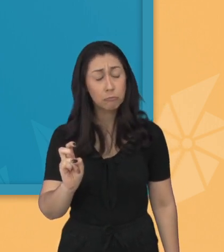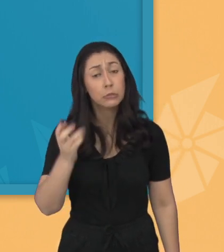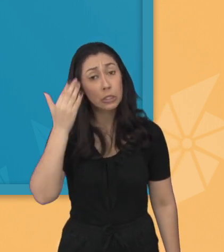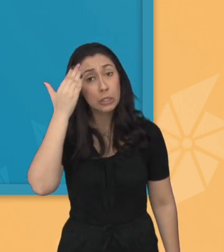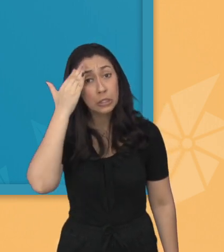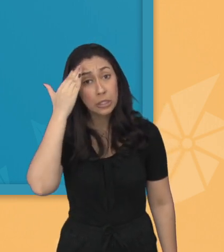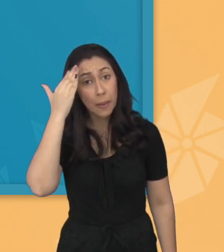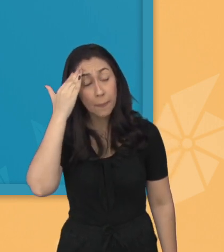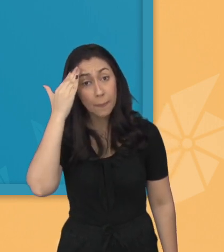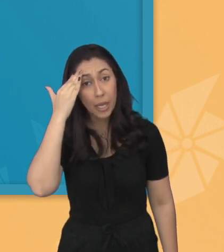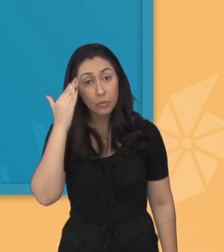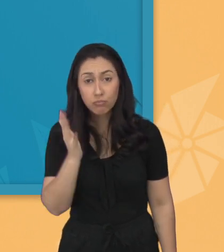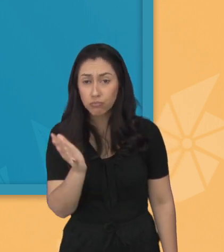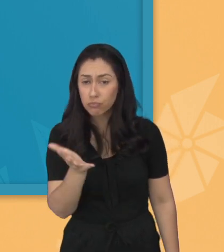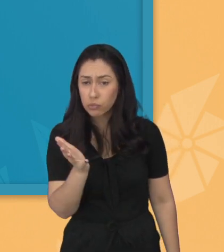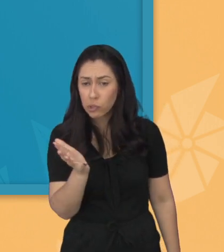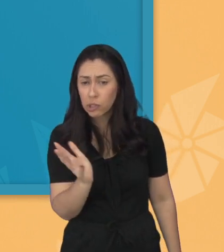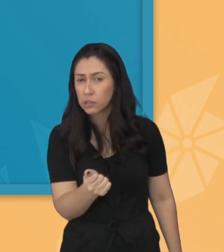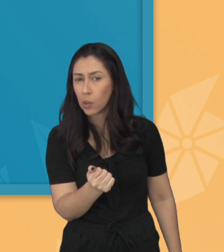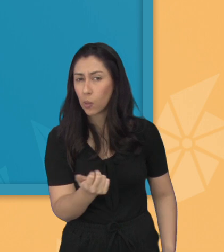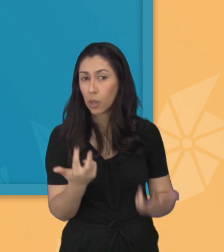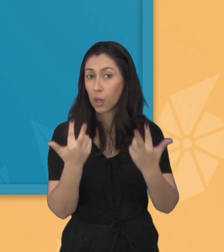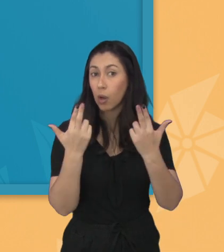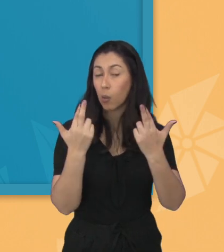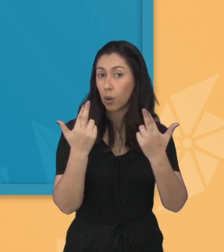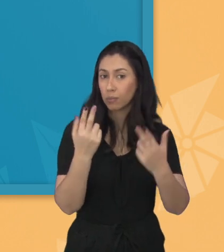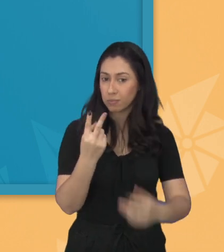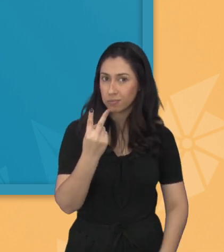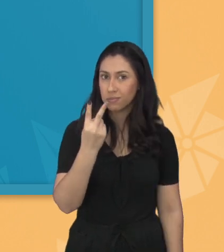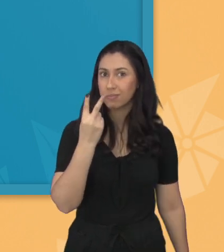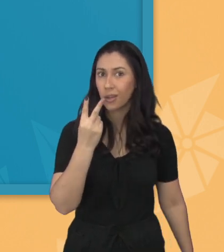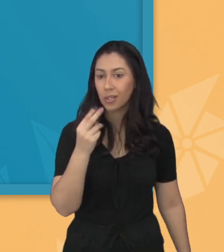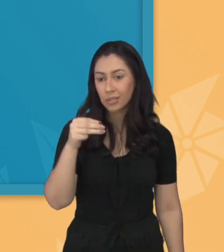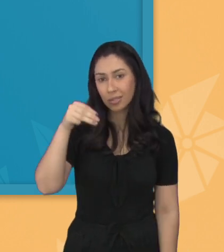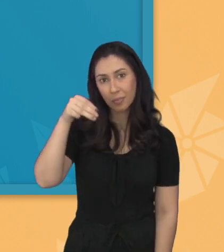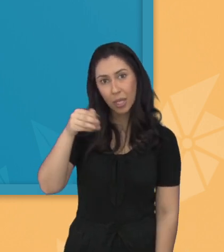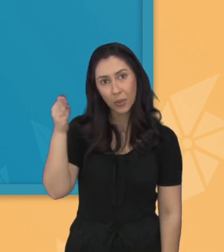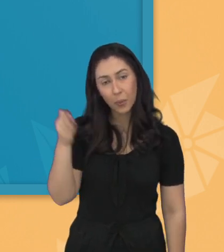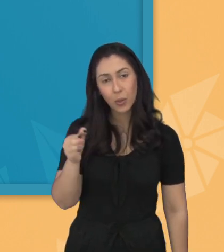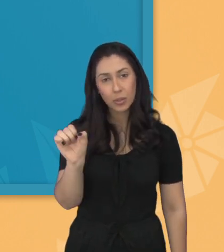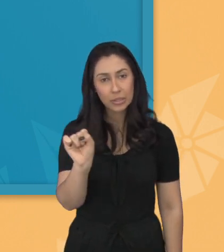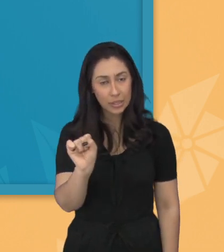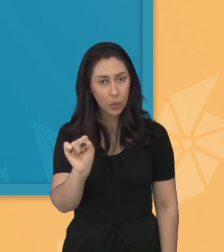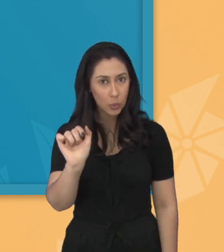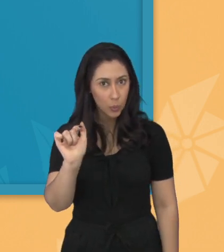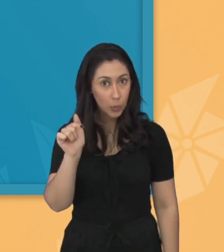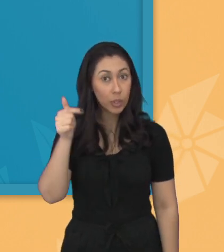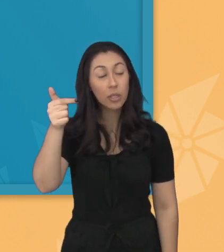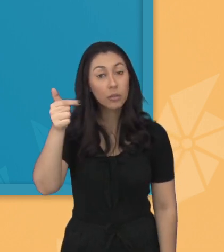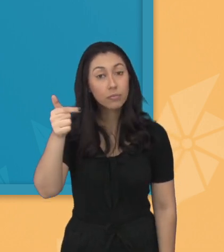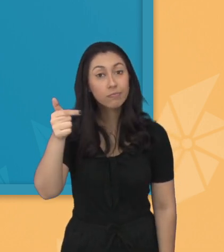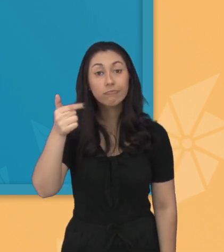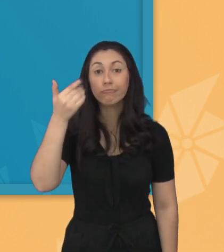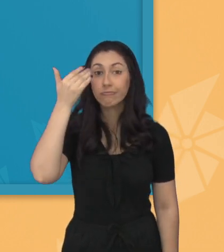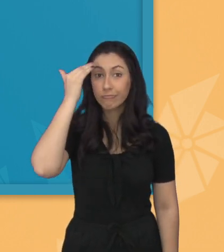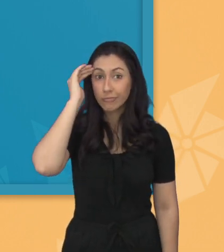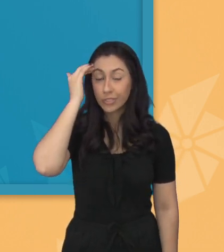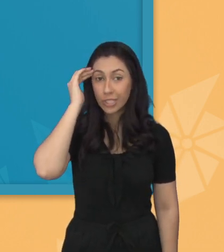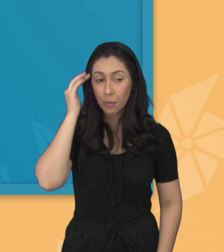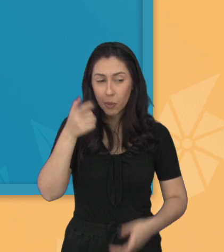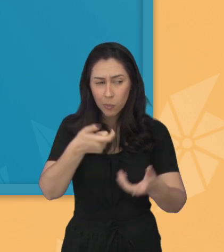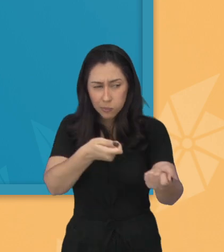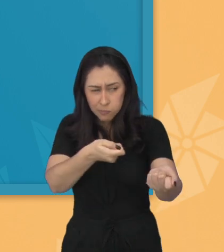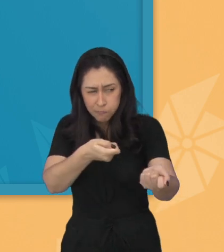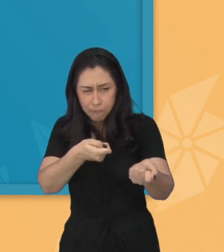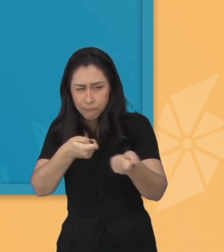Sabendo que o bloco tem aceleração de módulo igual a 2 metros por segundo ao quadrado, concluímos que a força de tração no